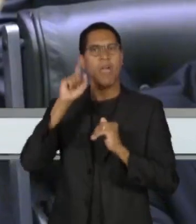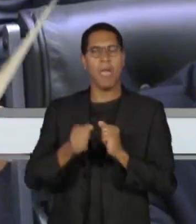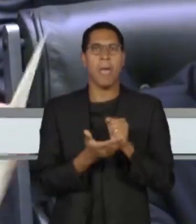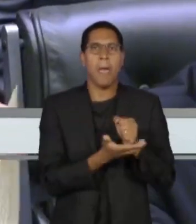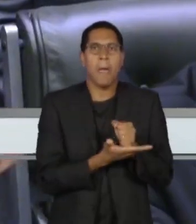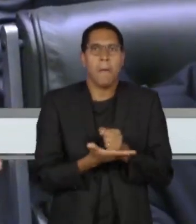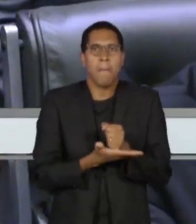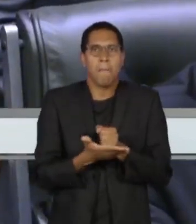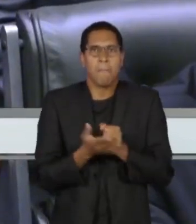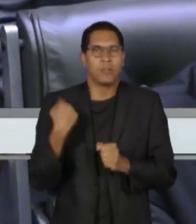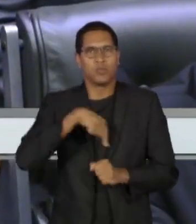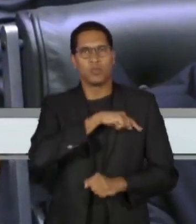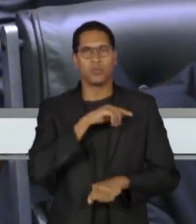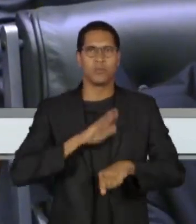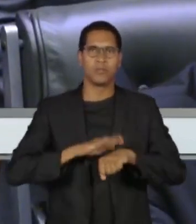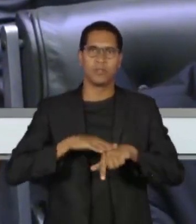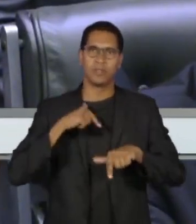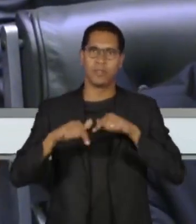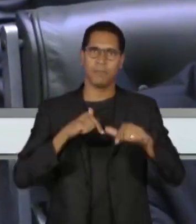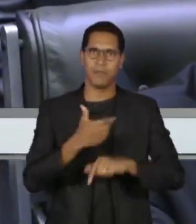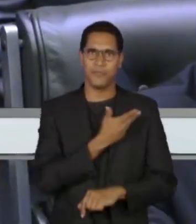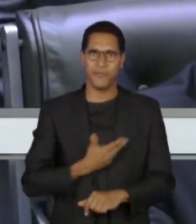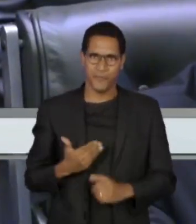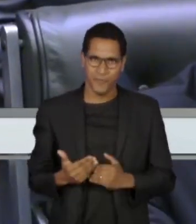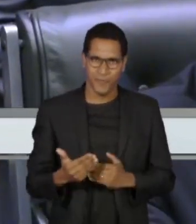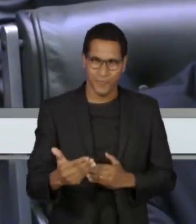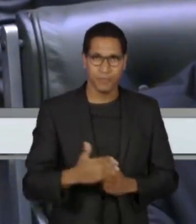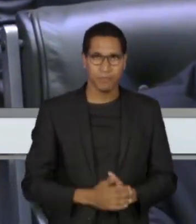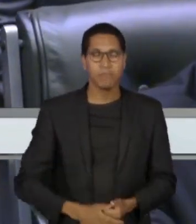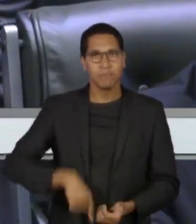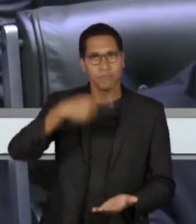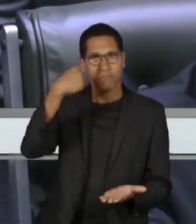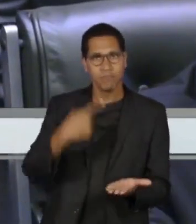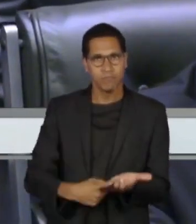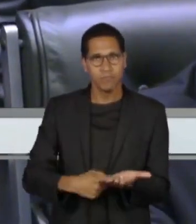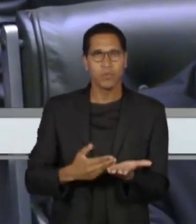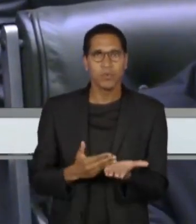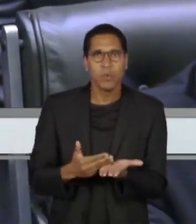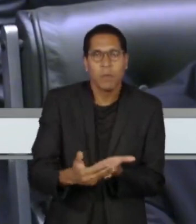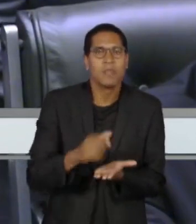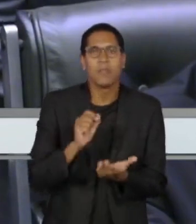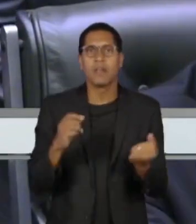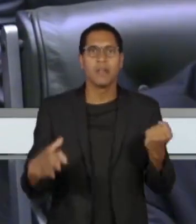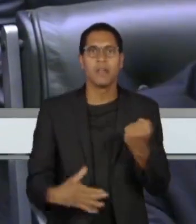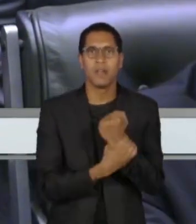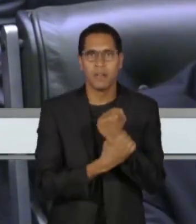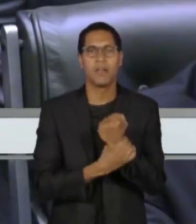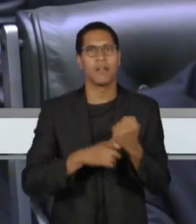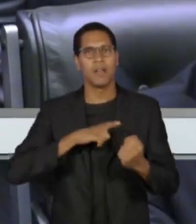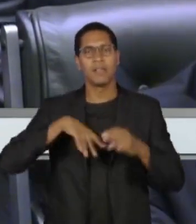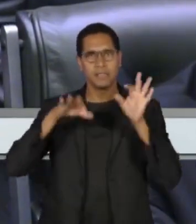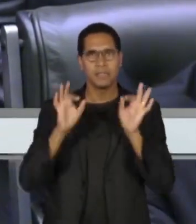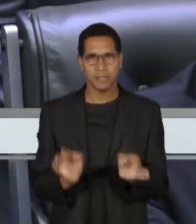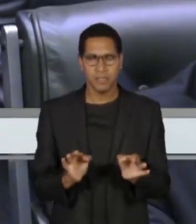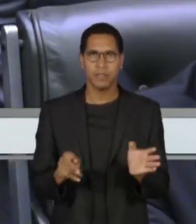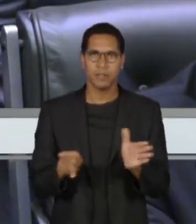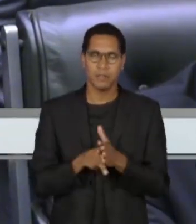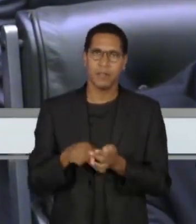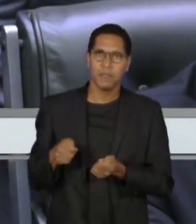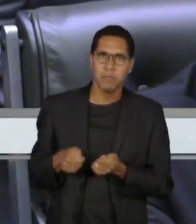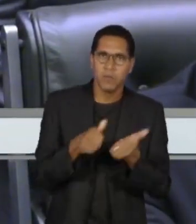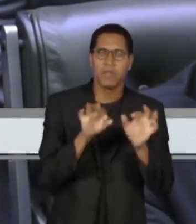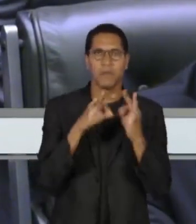pilares de nosso governo. Esse compromisso começa pela garantia de um programa, do programa Bolsa